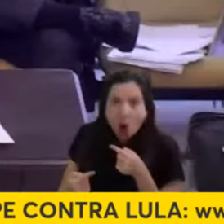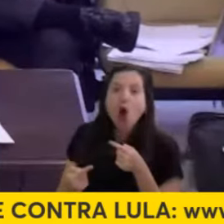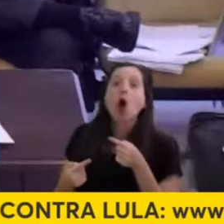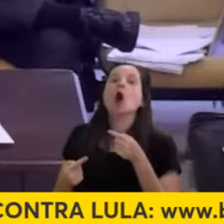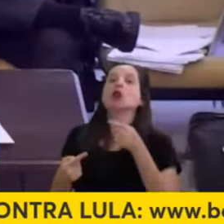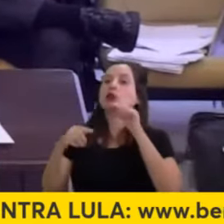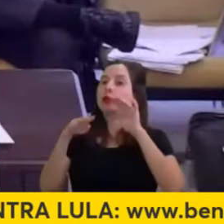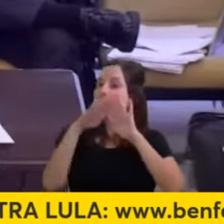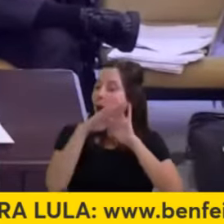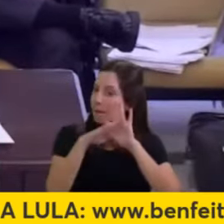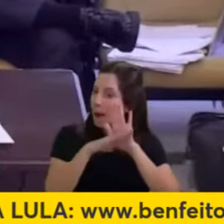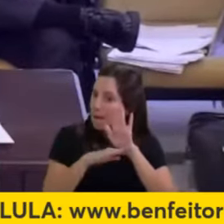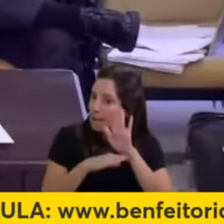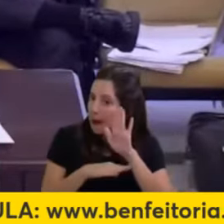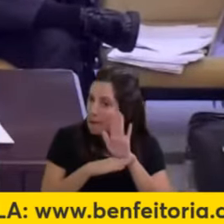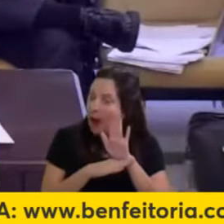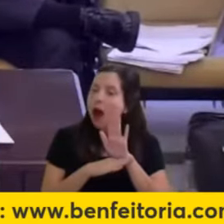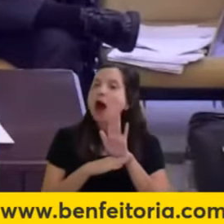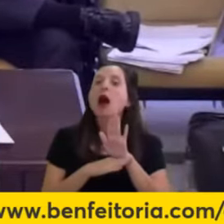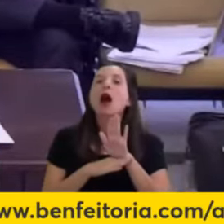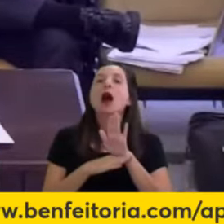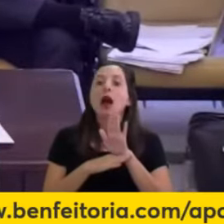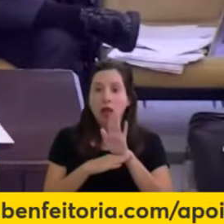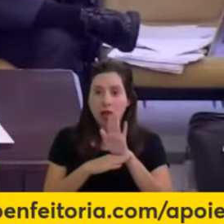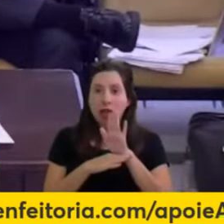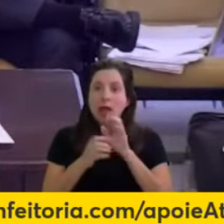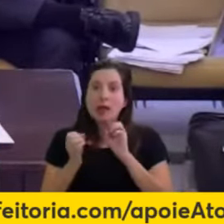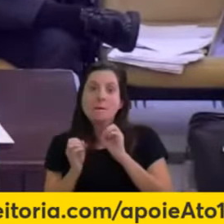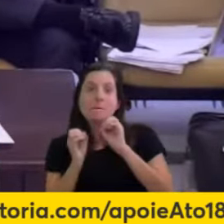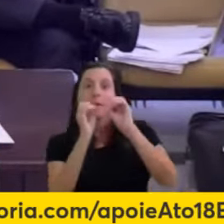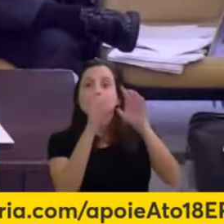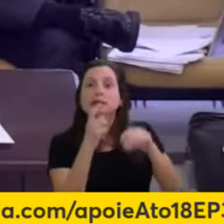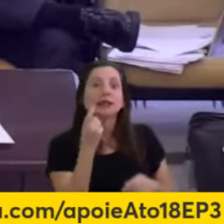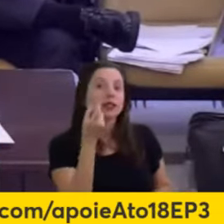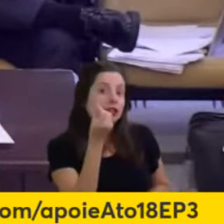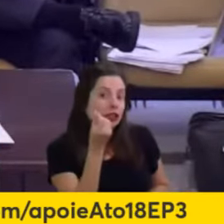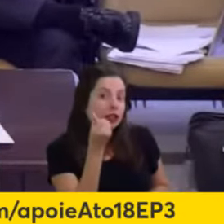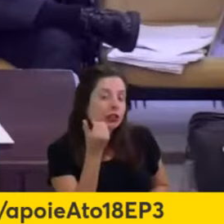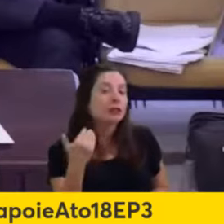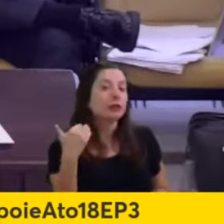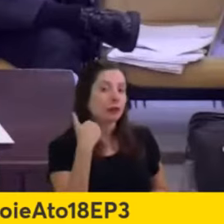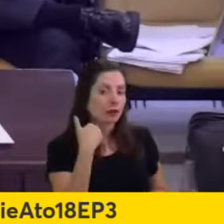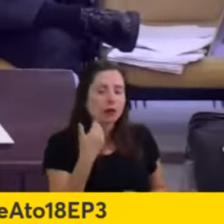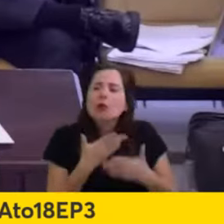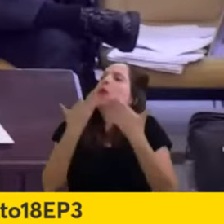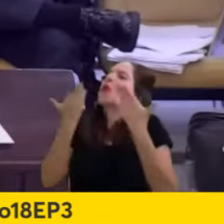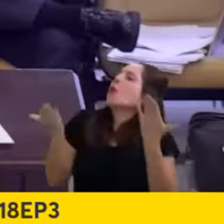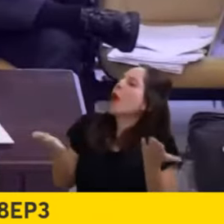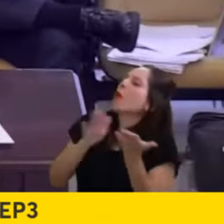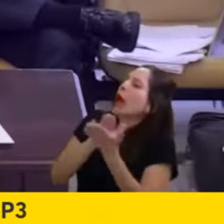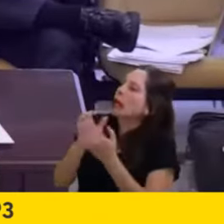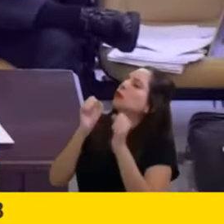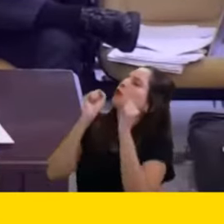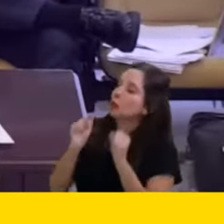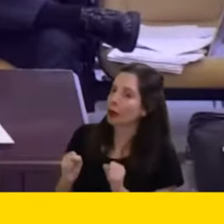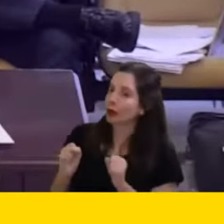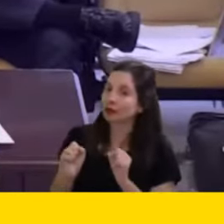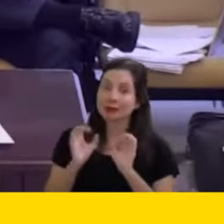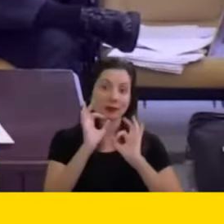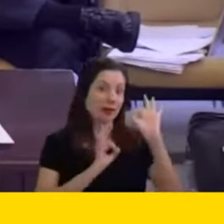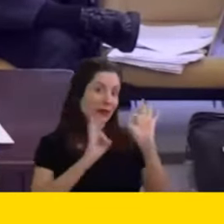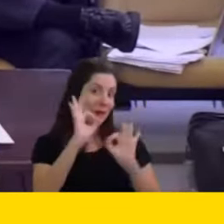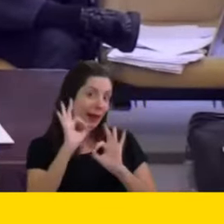desembolso financeiro aconteça no período eleitoral com conta bancária específica e quais despesas que são permitidas preparação de